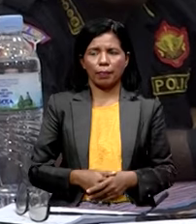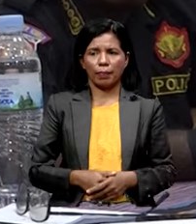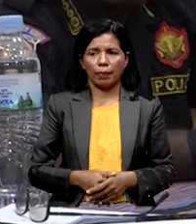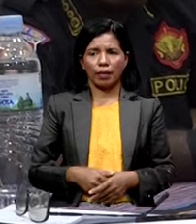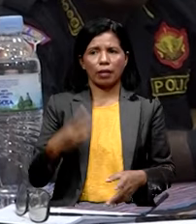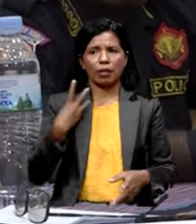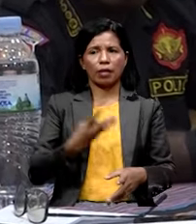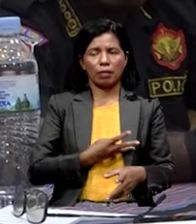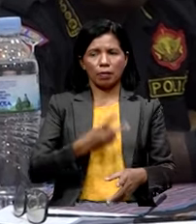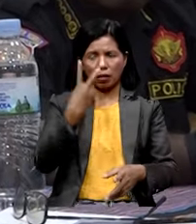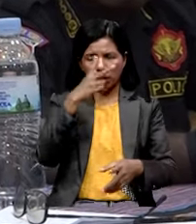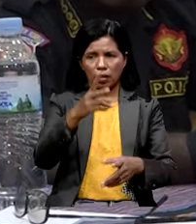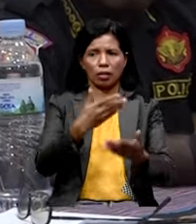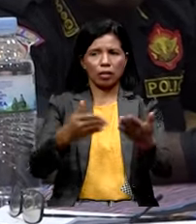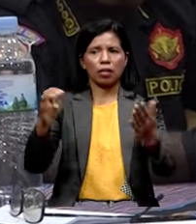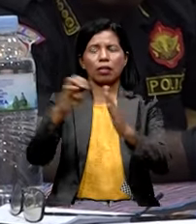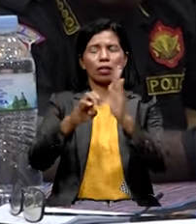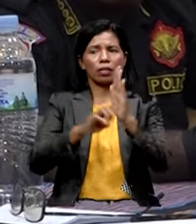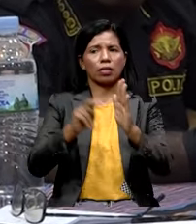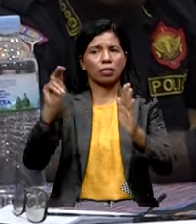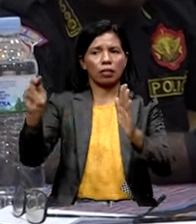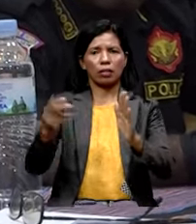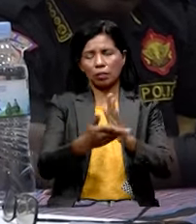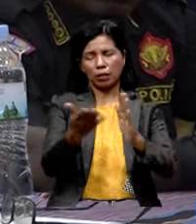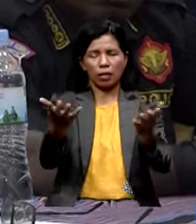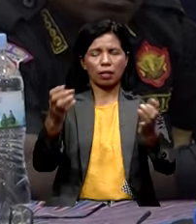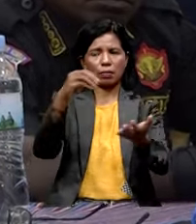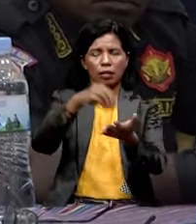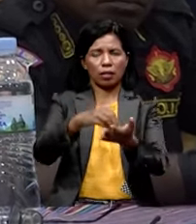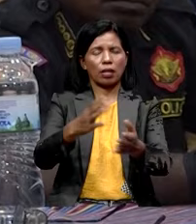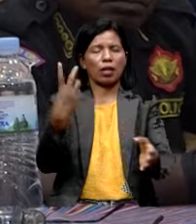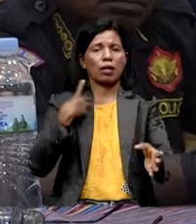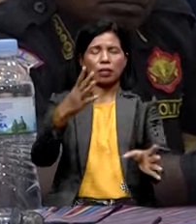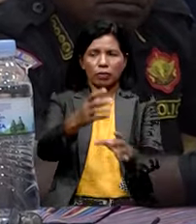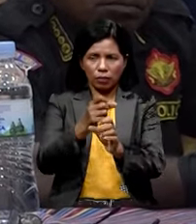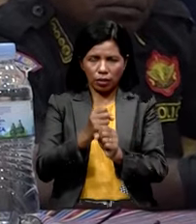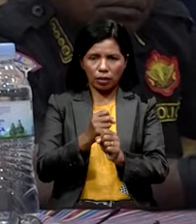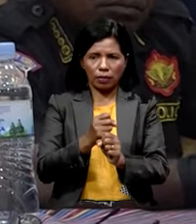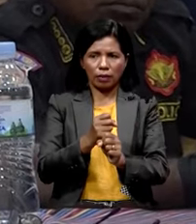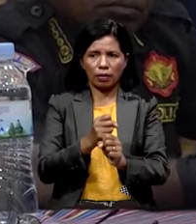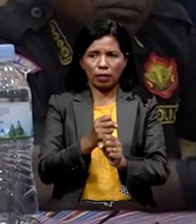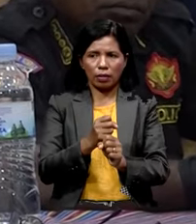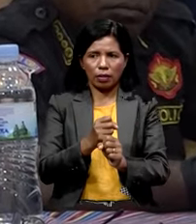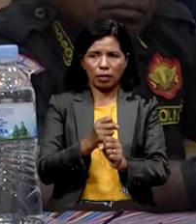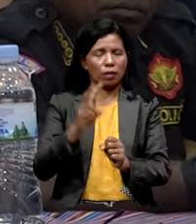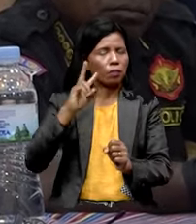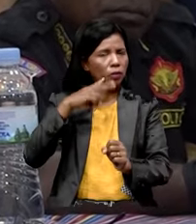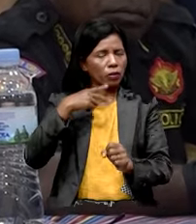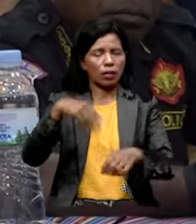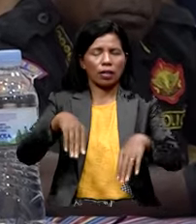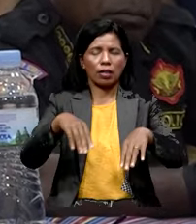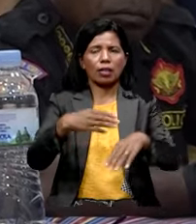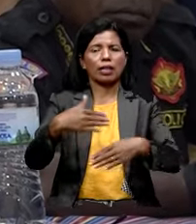a mi considera nessa sangue estado unia, nebem, ita vou ser a cara batalha. A mi foti, moro ca, ikan ca,